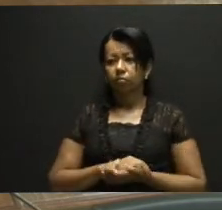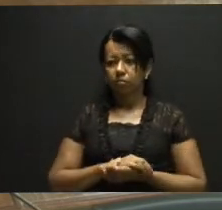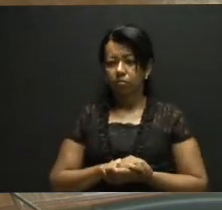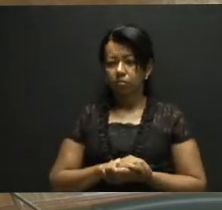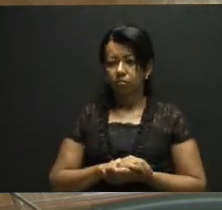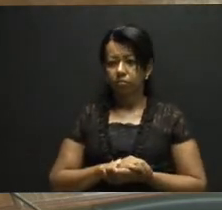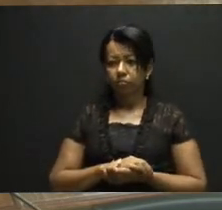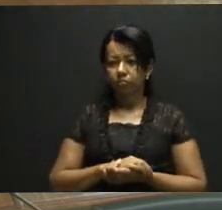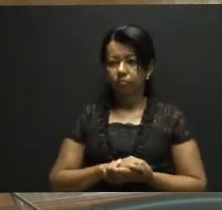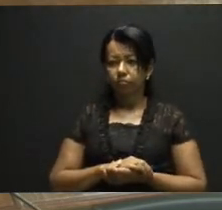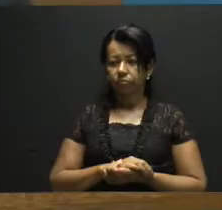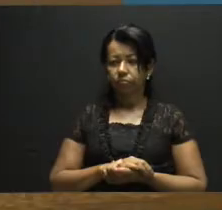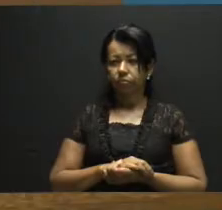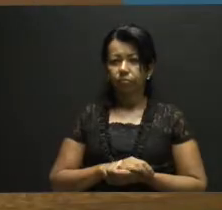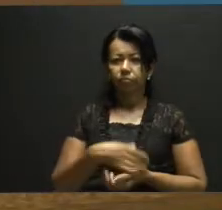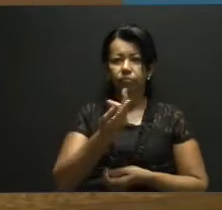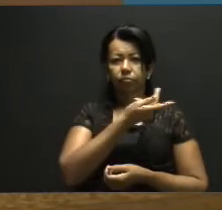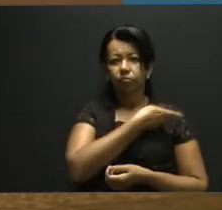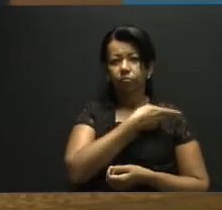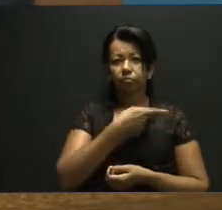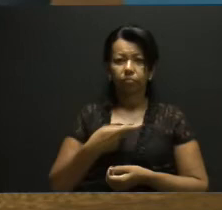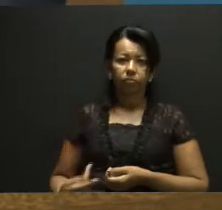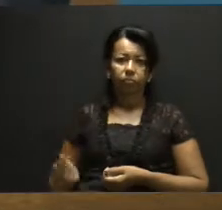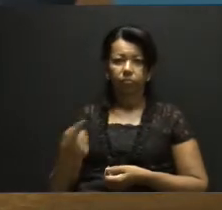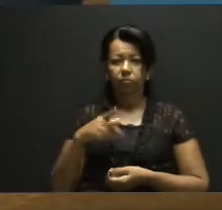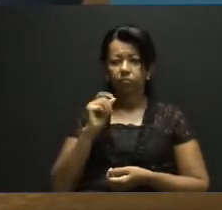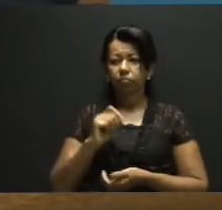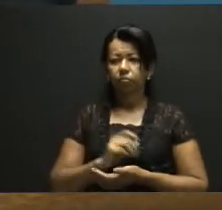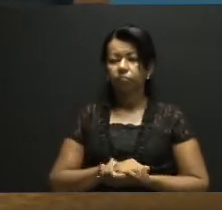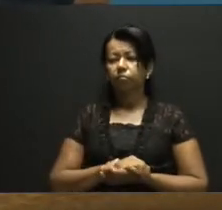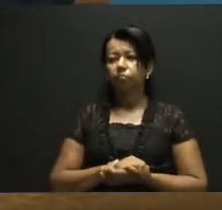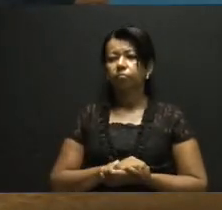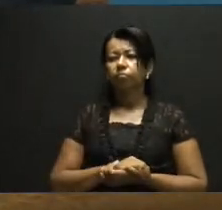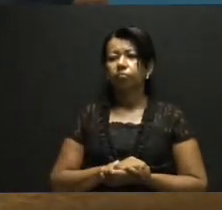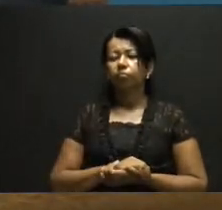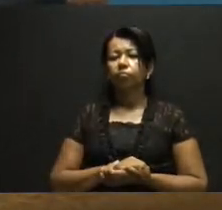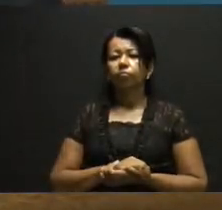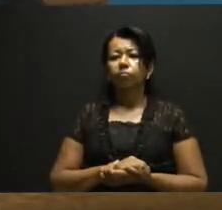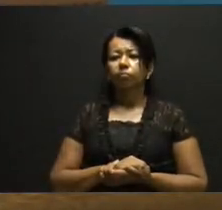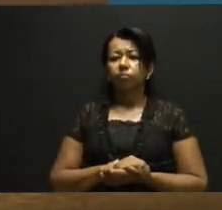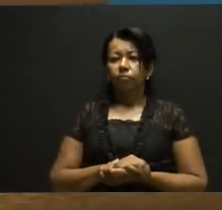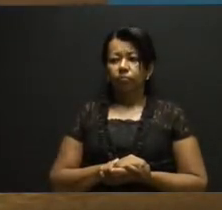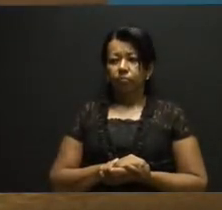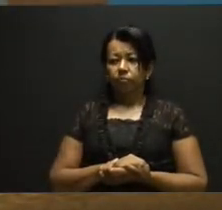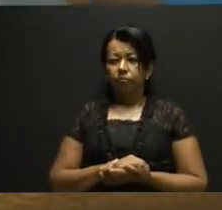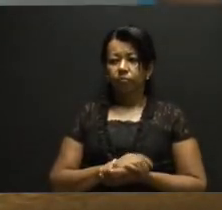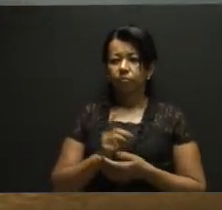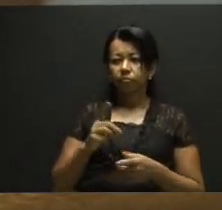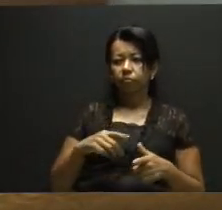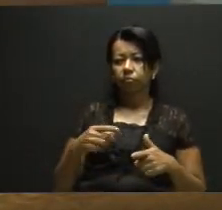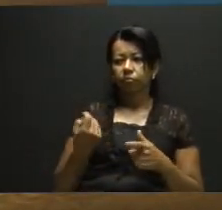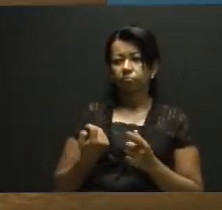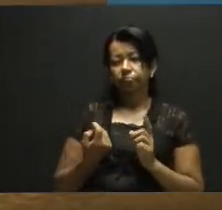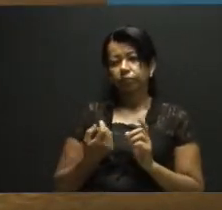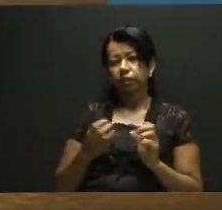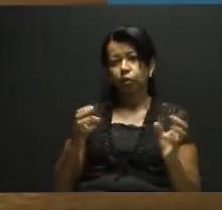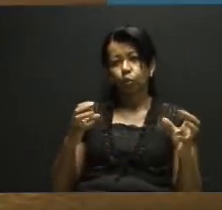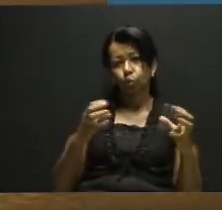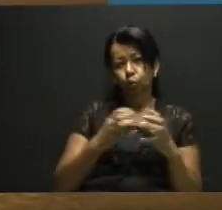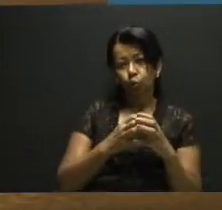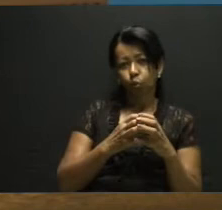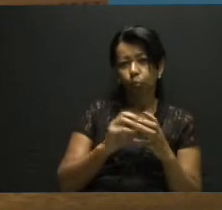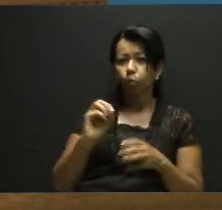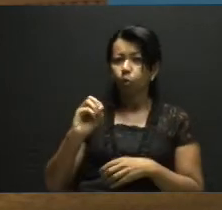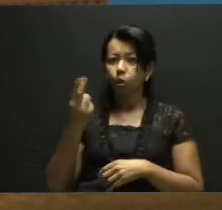senhor presidente nobres pares bom não é questão de ser situação ou